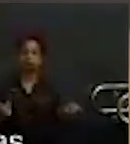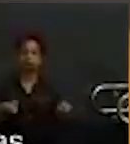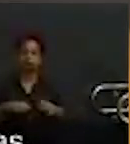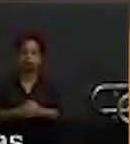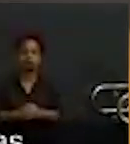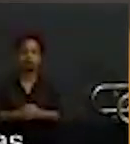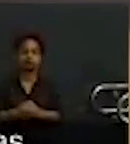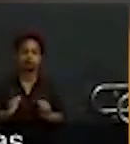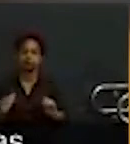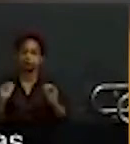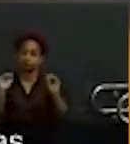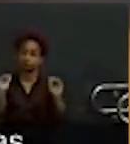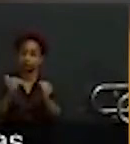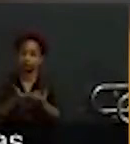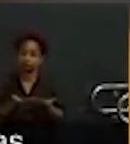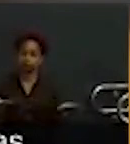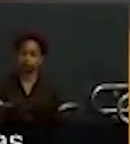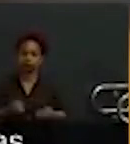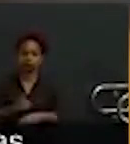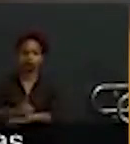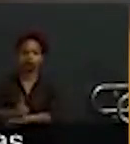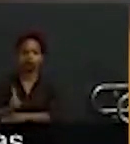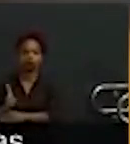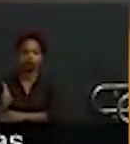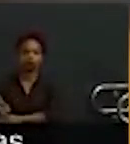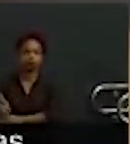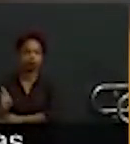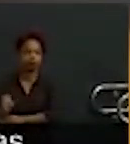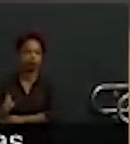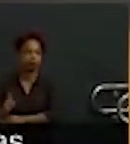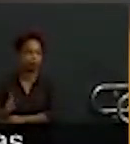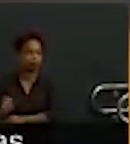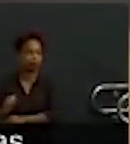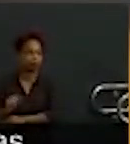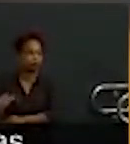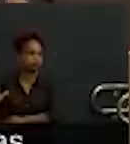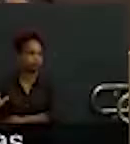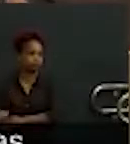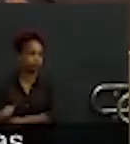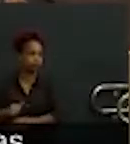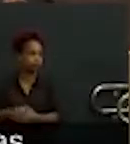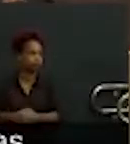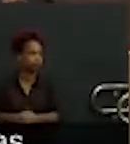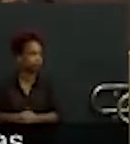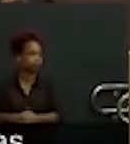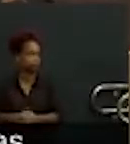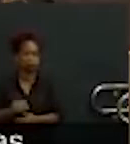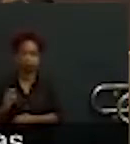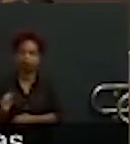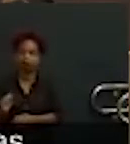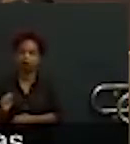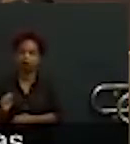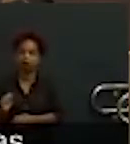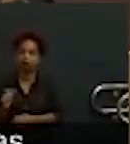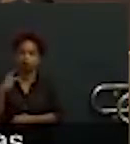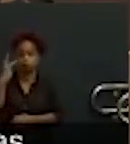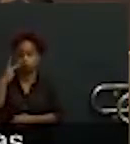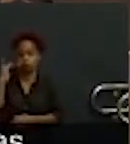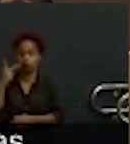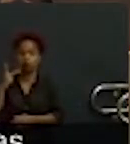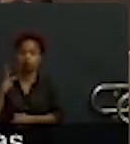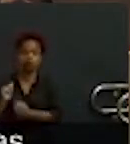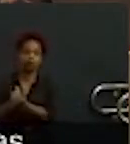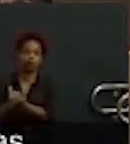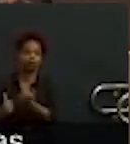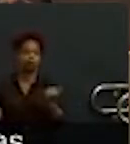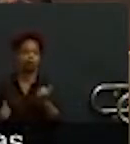seguintes autoridades: doutor Eduardo da Silva Lima Neto, subprocurador-geral de Justiça